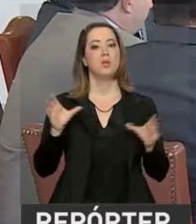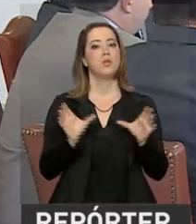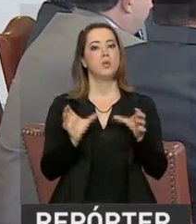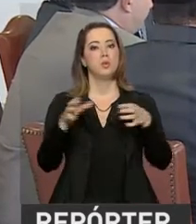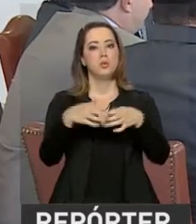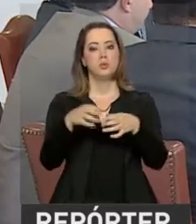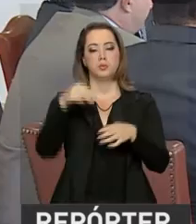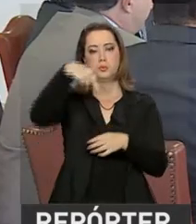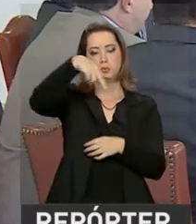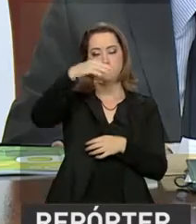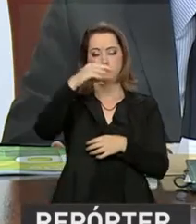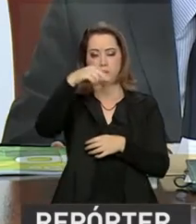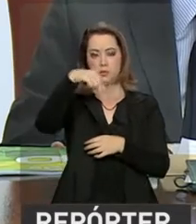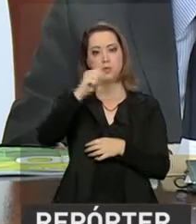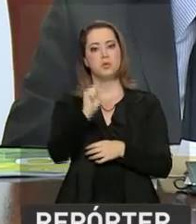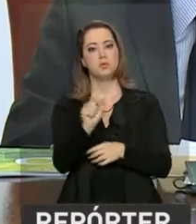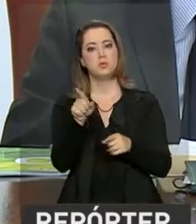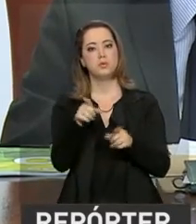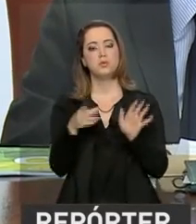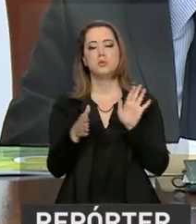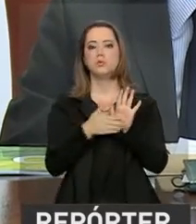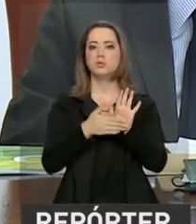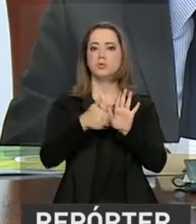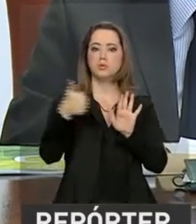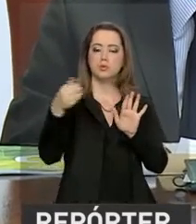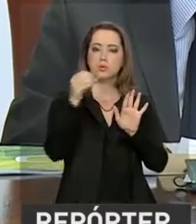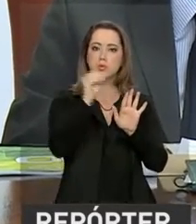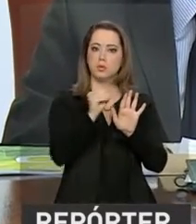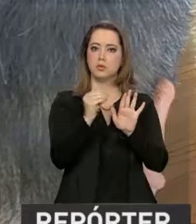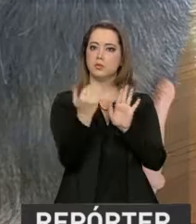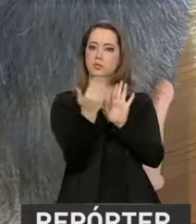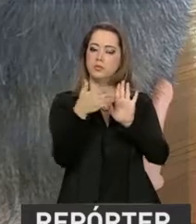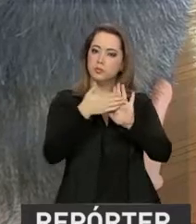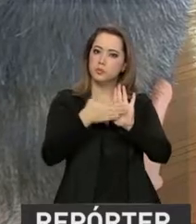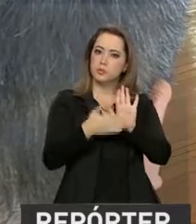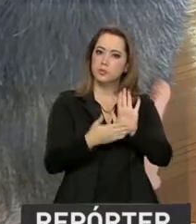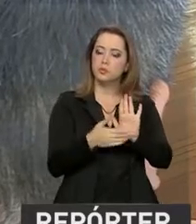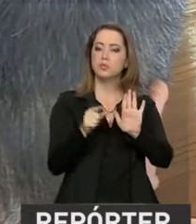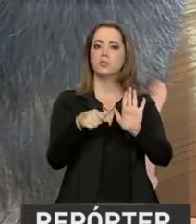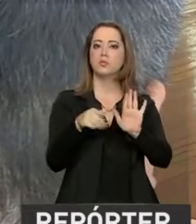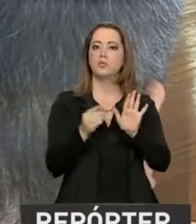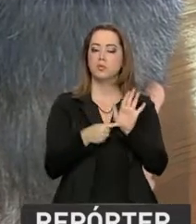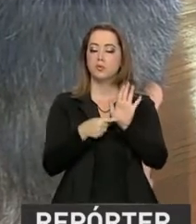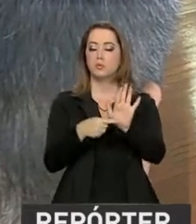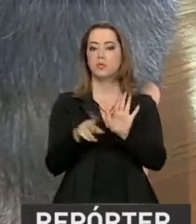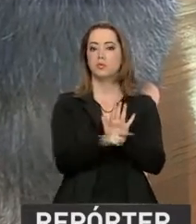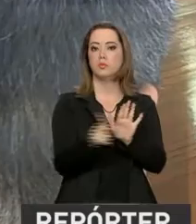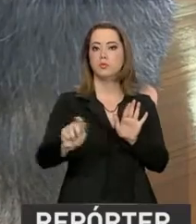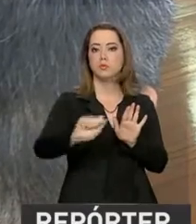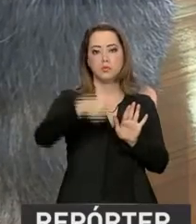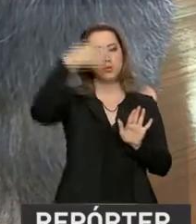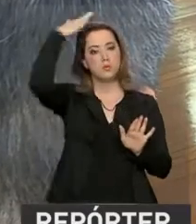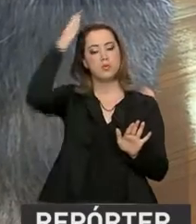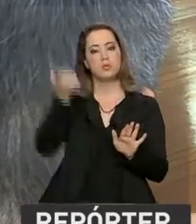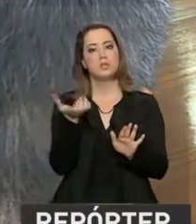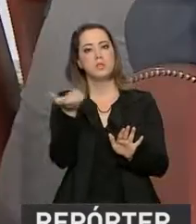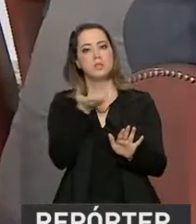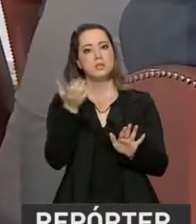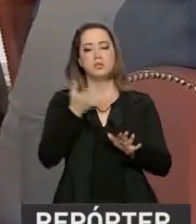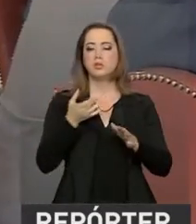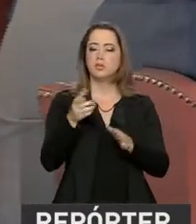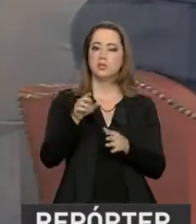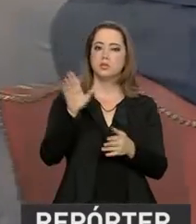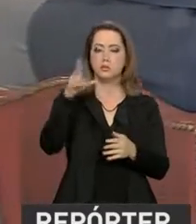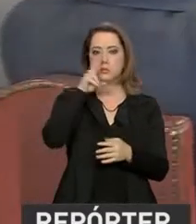da Agricultura e Pecuária apresentou 10 propostas a Michel Temer. Eles defendem a garantia da segurança jurídica no campo e